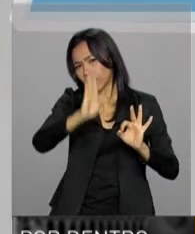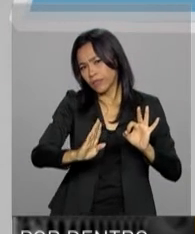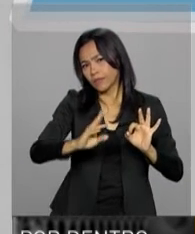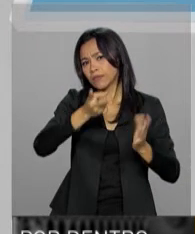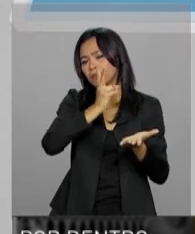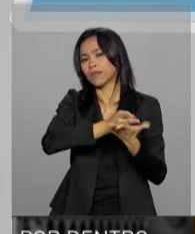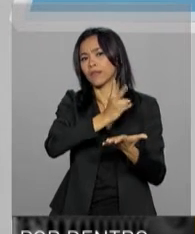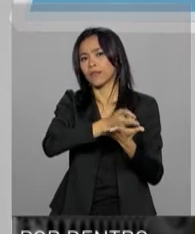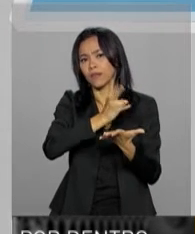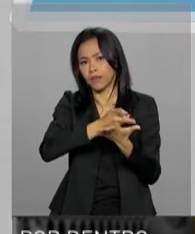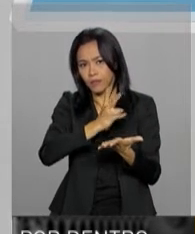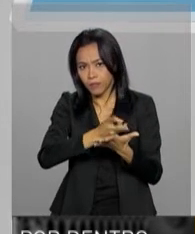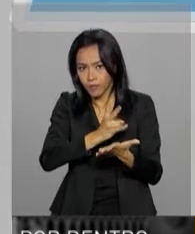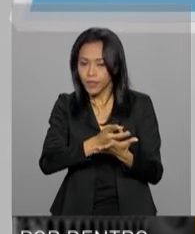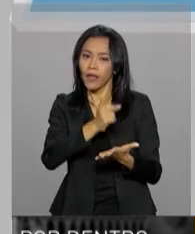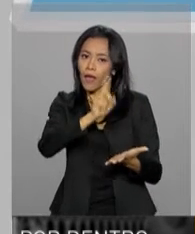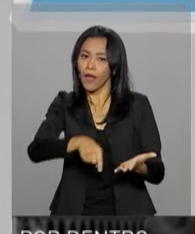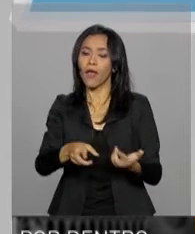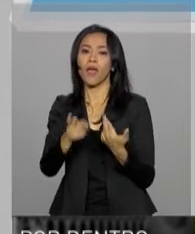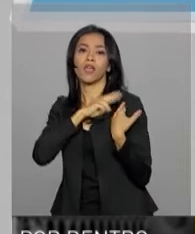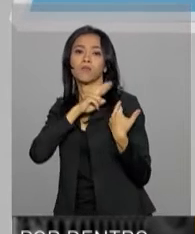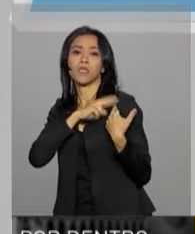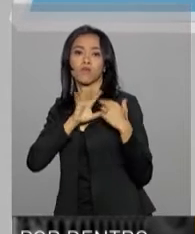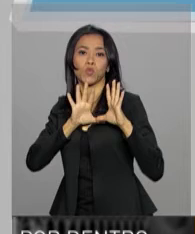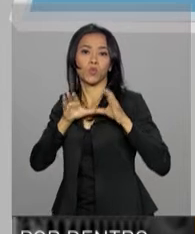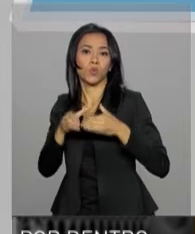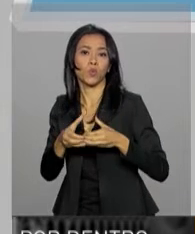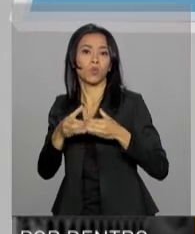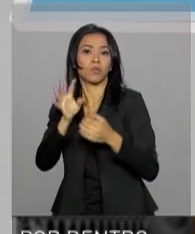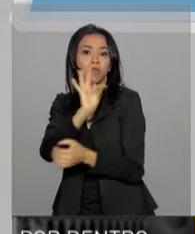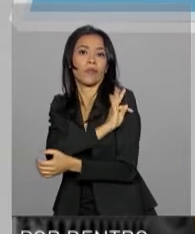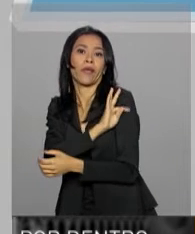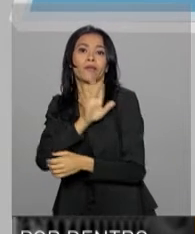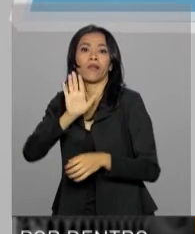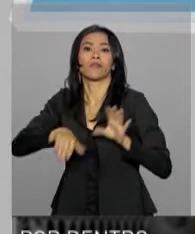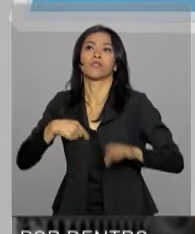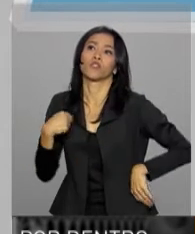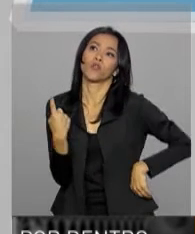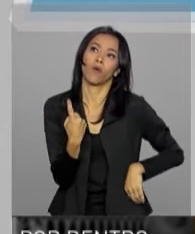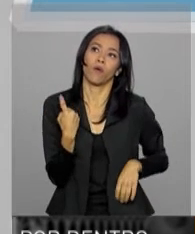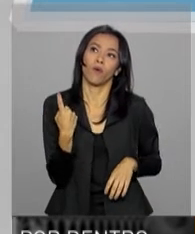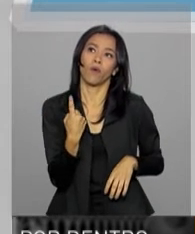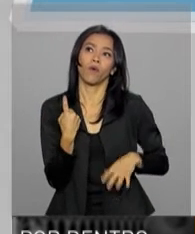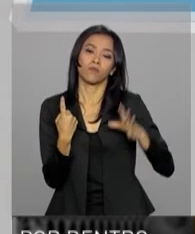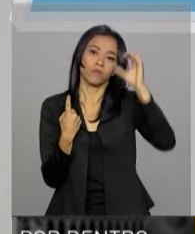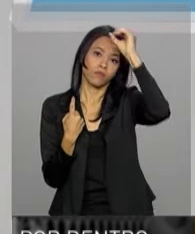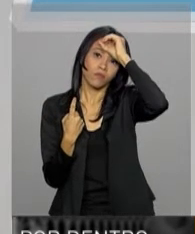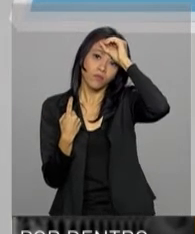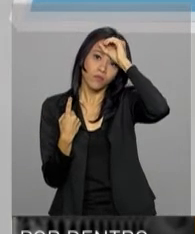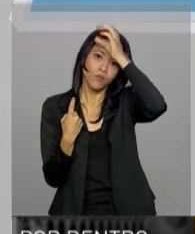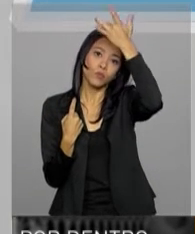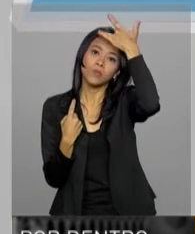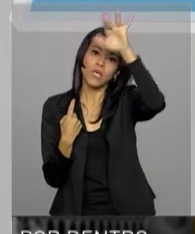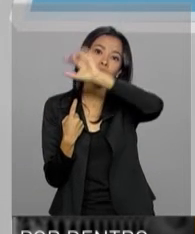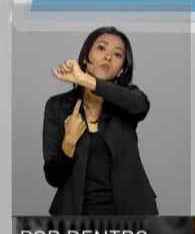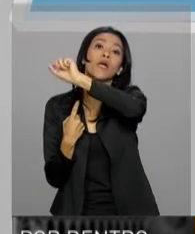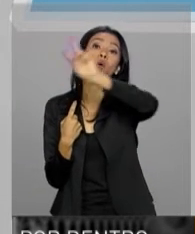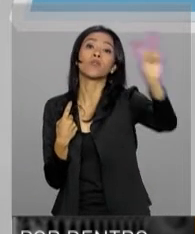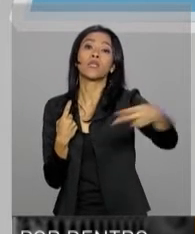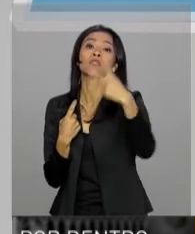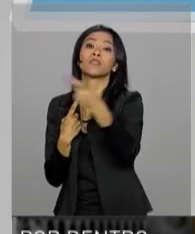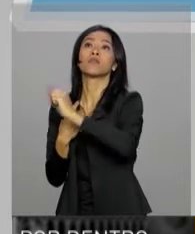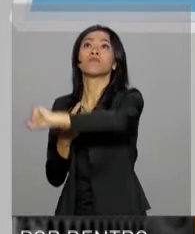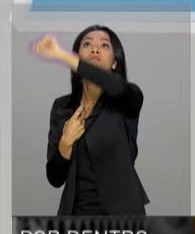responsabilidade de técnicos às vezes solitários em seus gabinetes onde traçavam e finalizavam suas